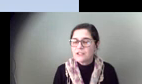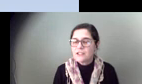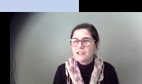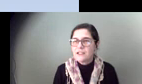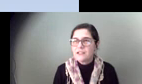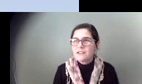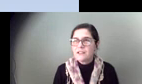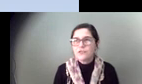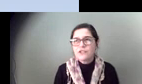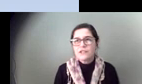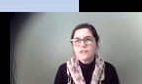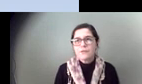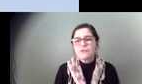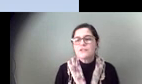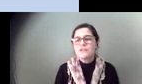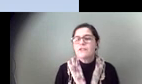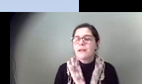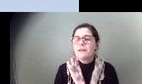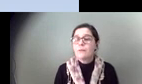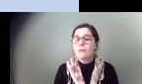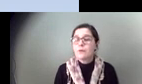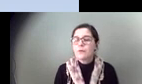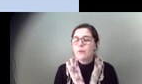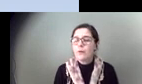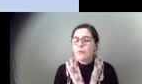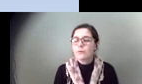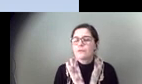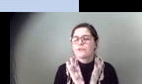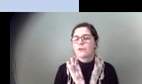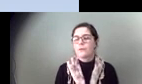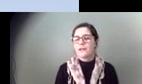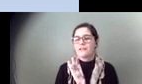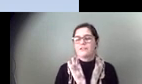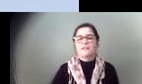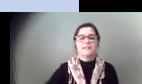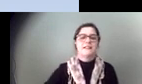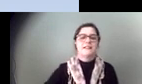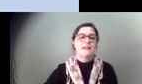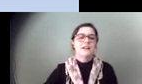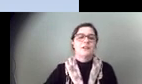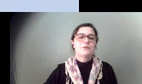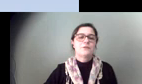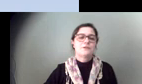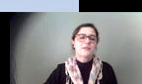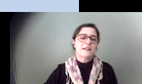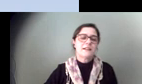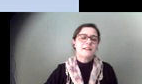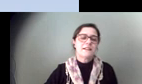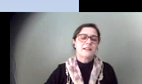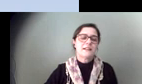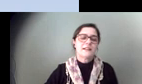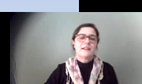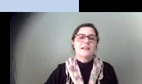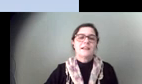diferente. E eu diria que é um friozinho na barriga muito bom profissionalmente, né? É um friozinho na